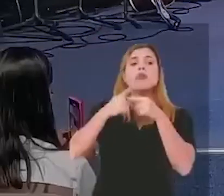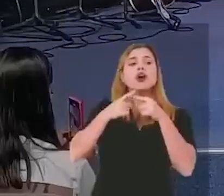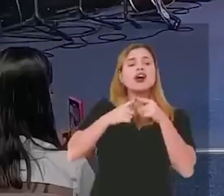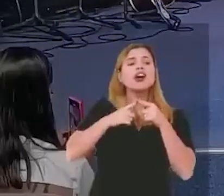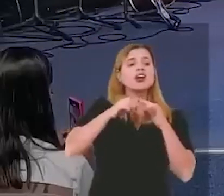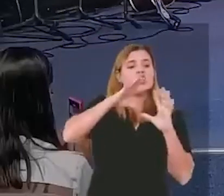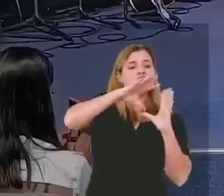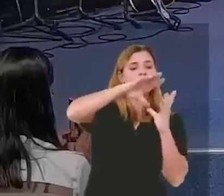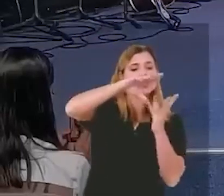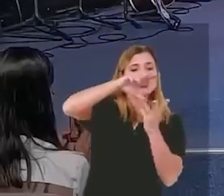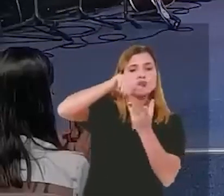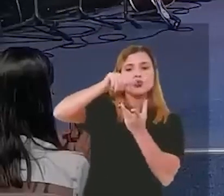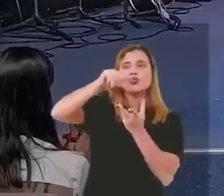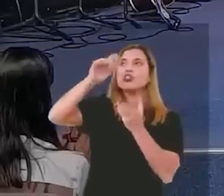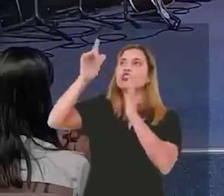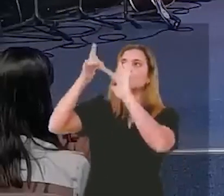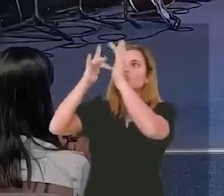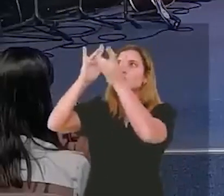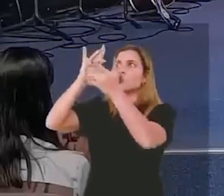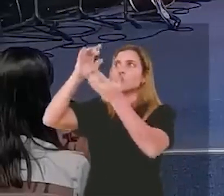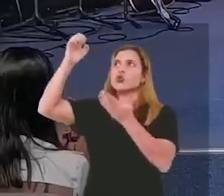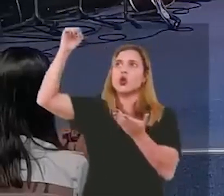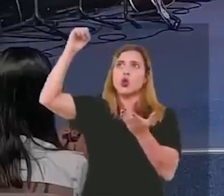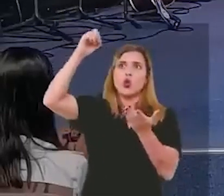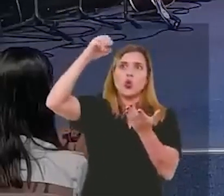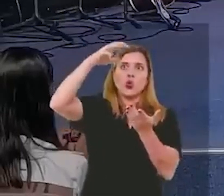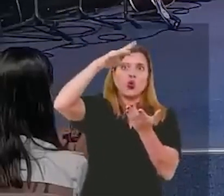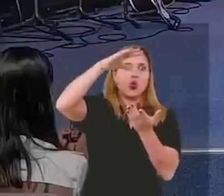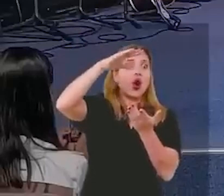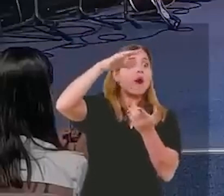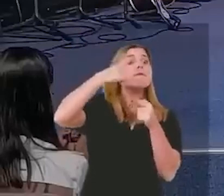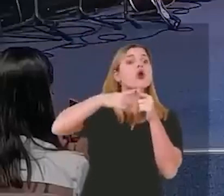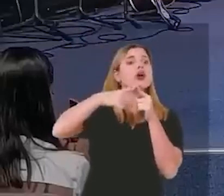Porque ele tem luz própria, ele é o sol da justiça.